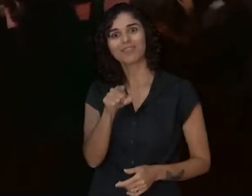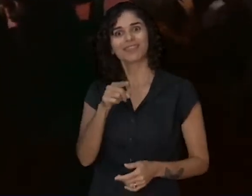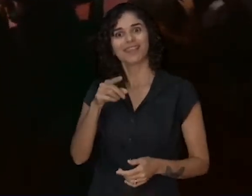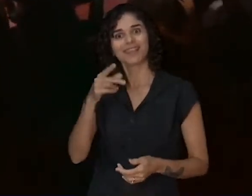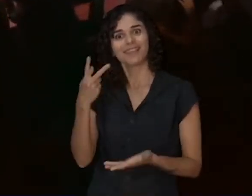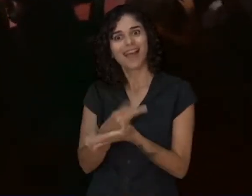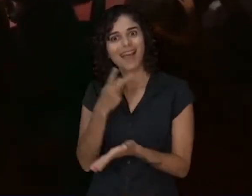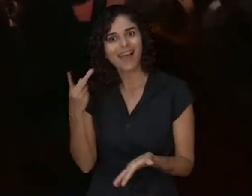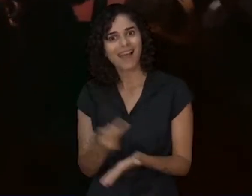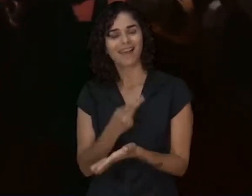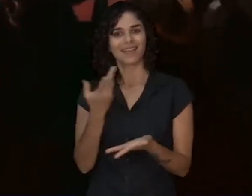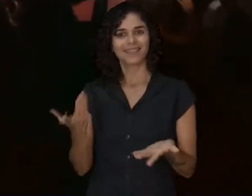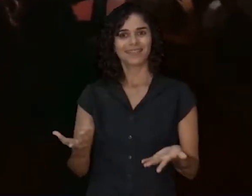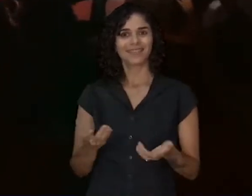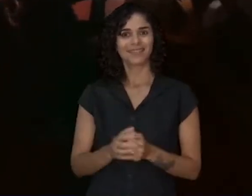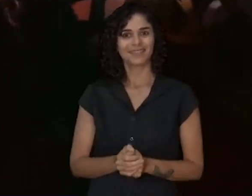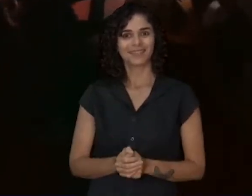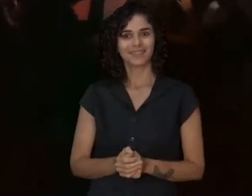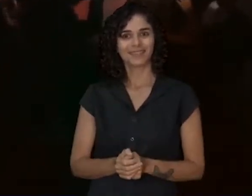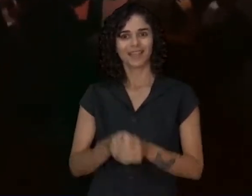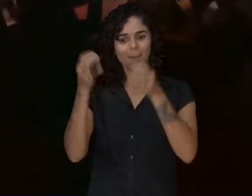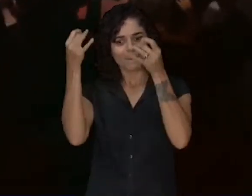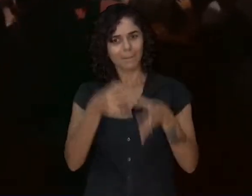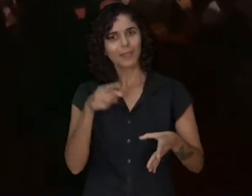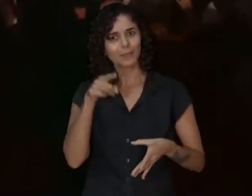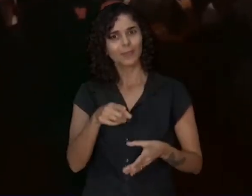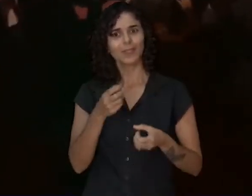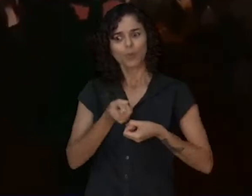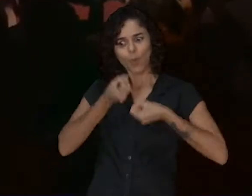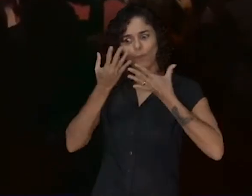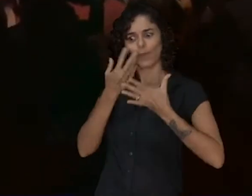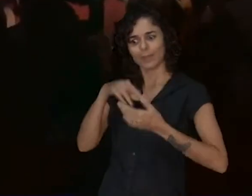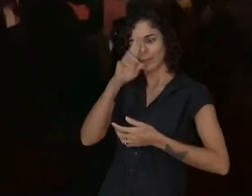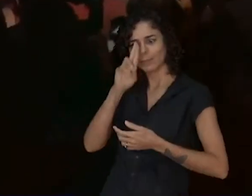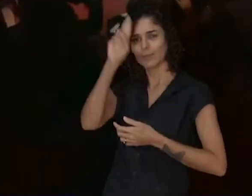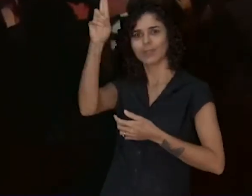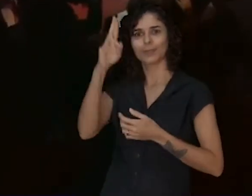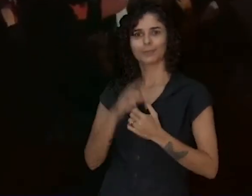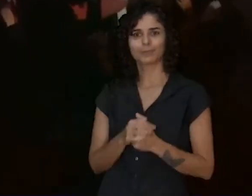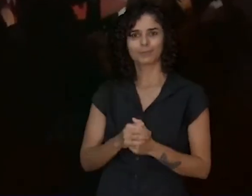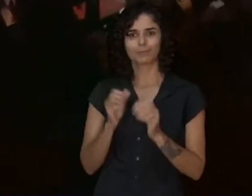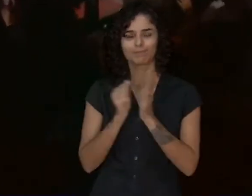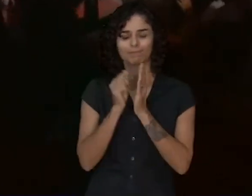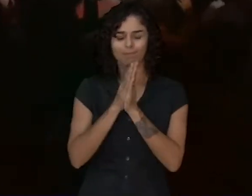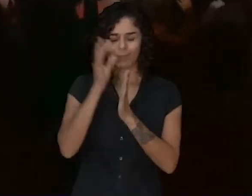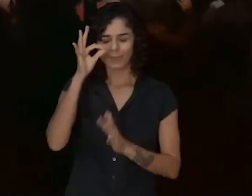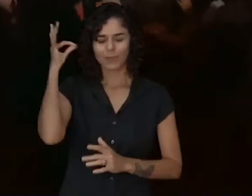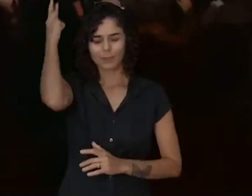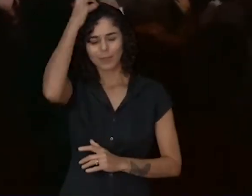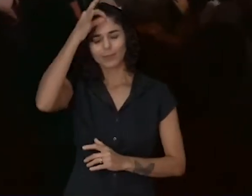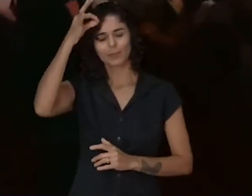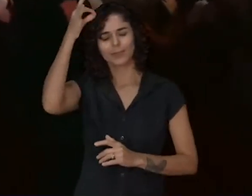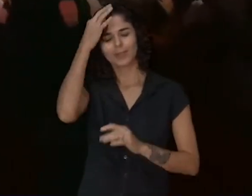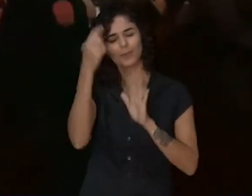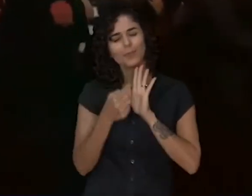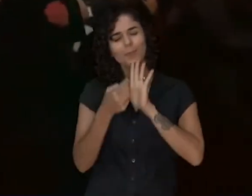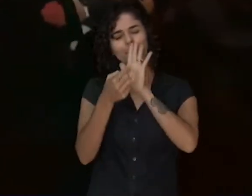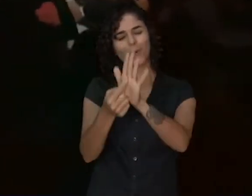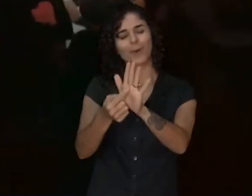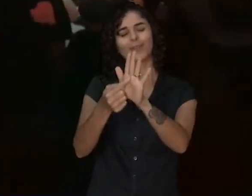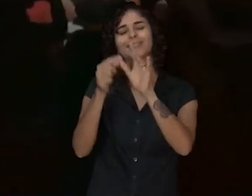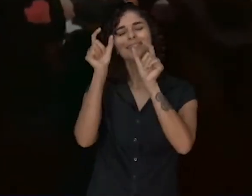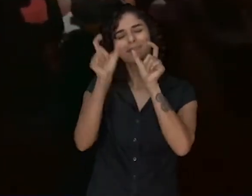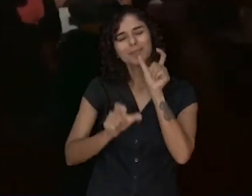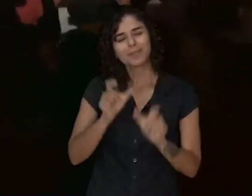e confessa para o Senhor. Espírito Santo de Deus, mostra para eles as